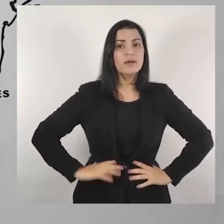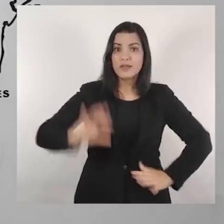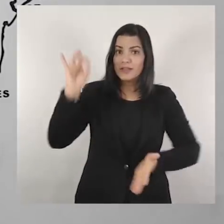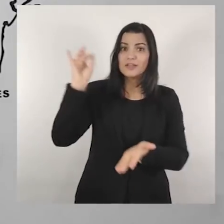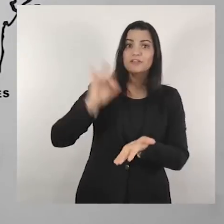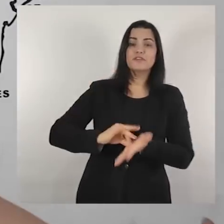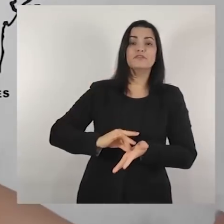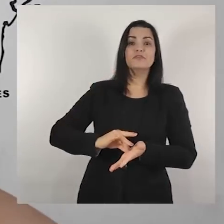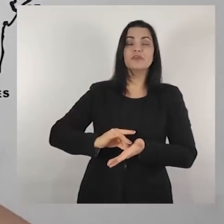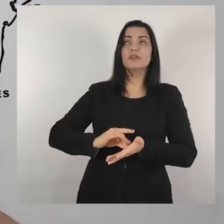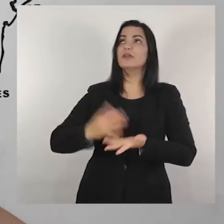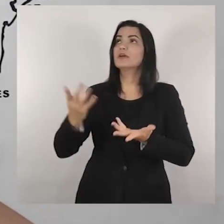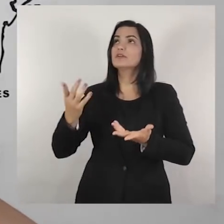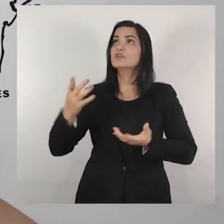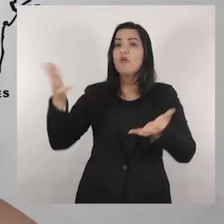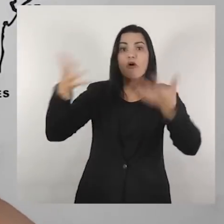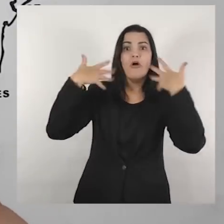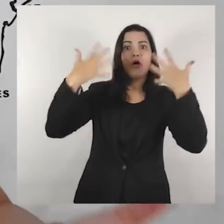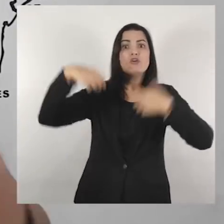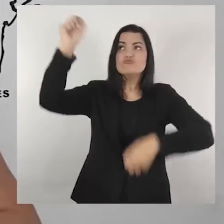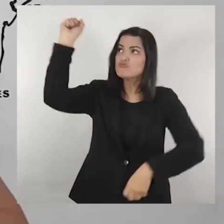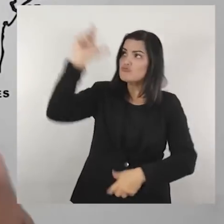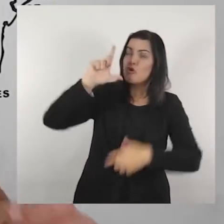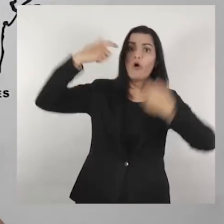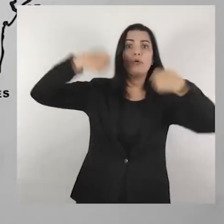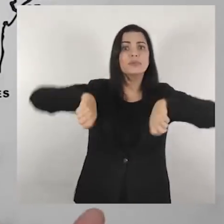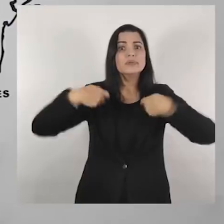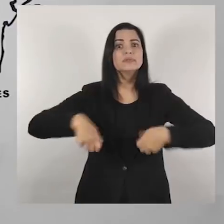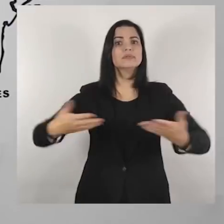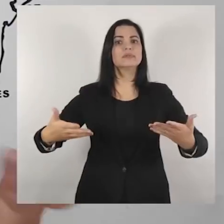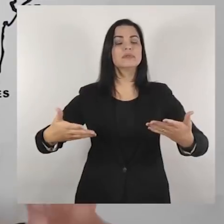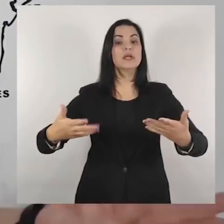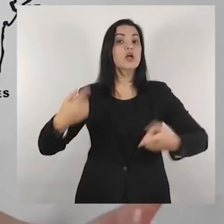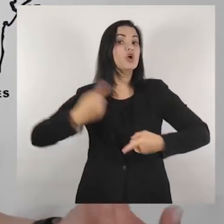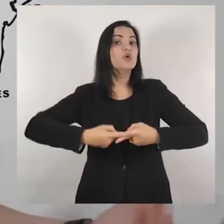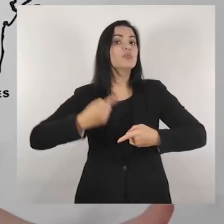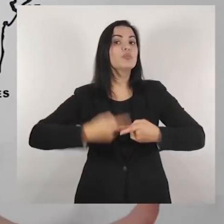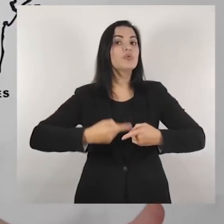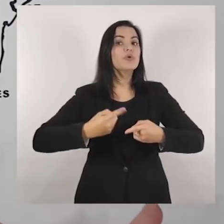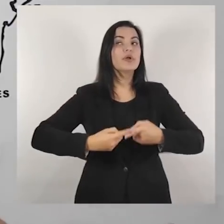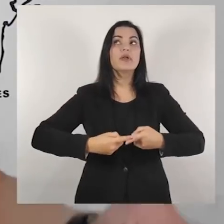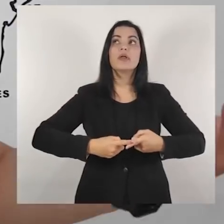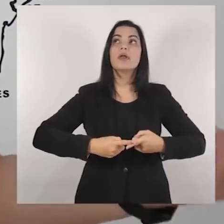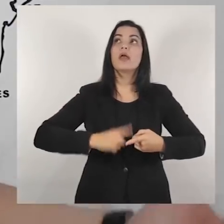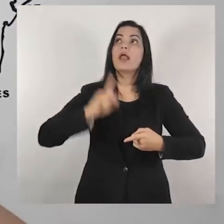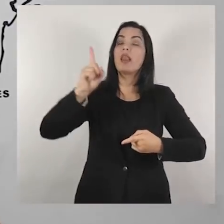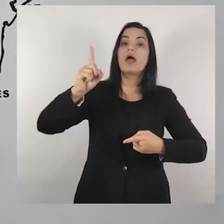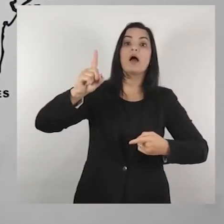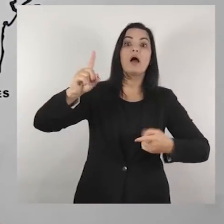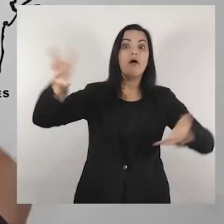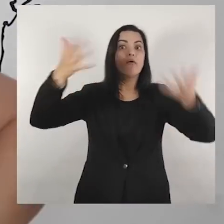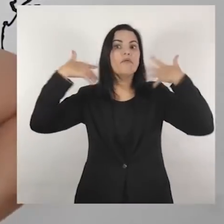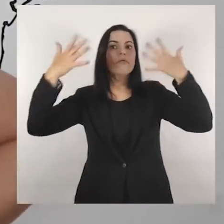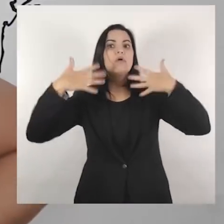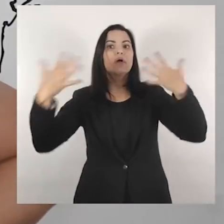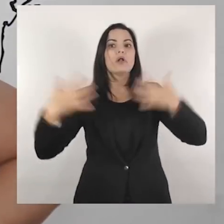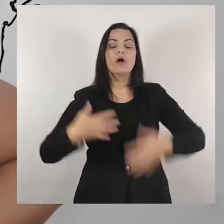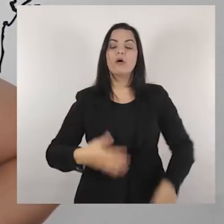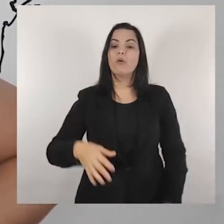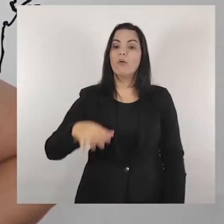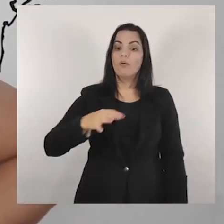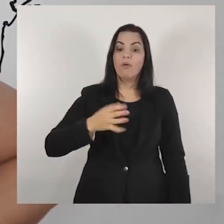é calor, não é sol. Por que que então, se nós estamos lá no verãozão, 40 graus, a gente tem